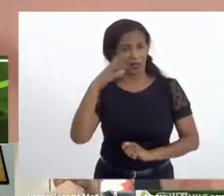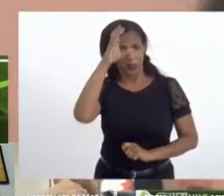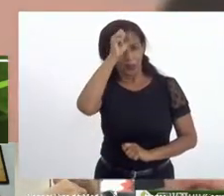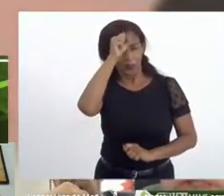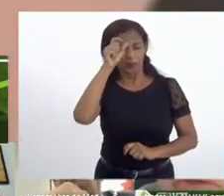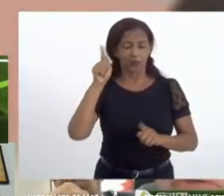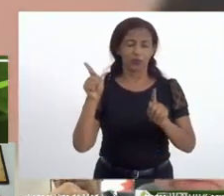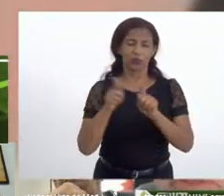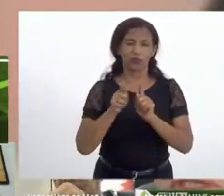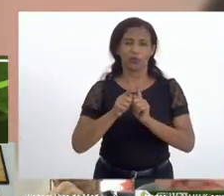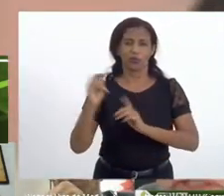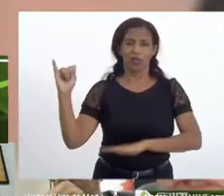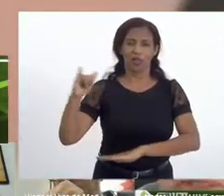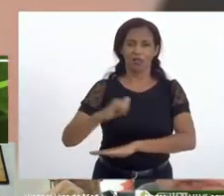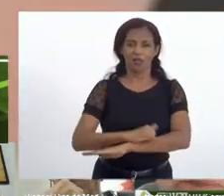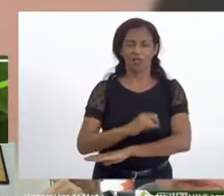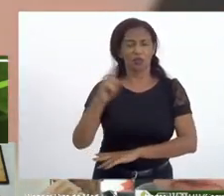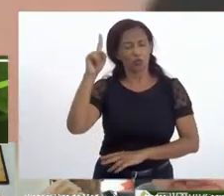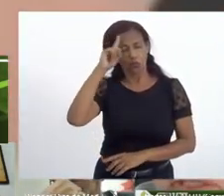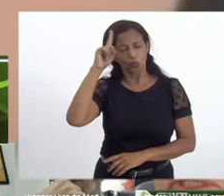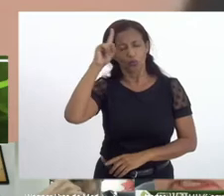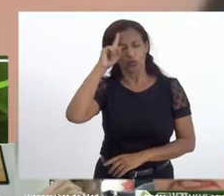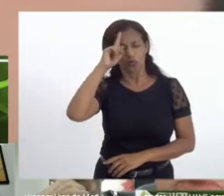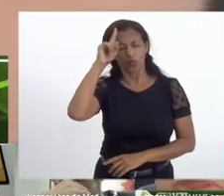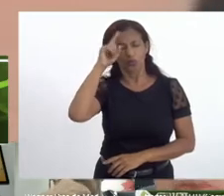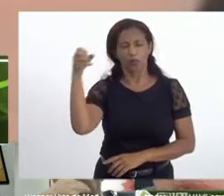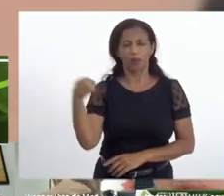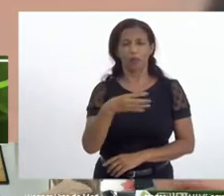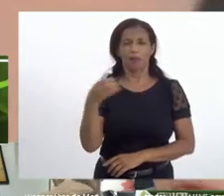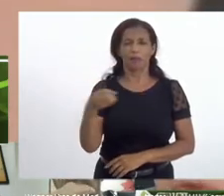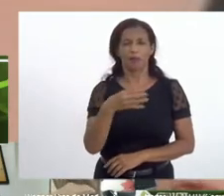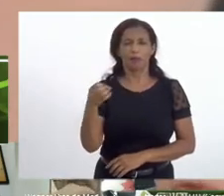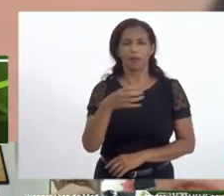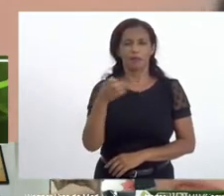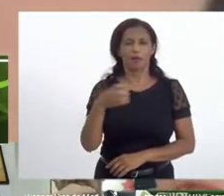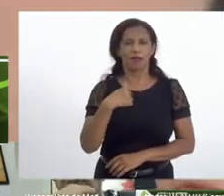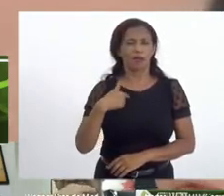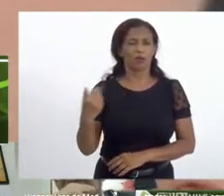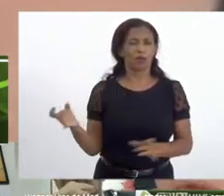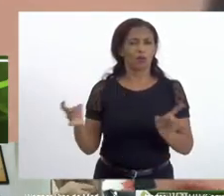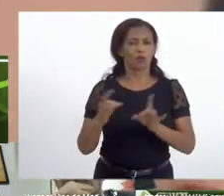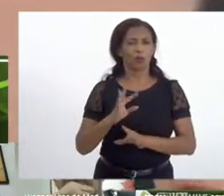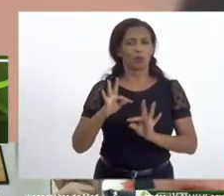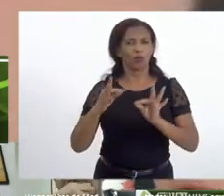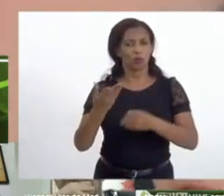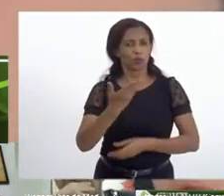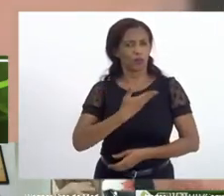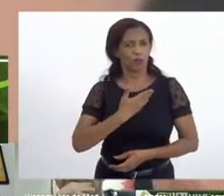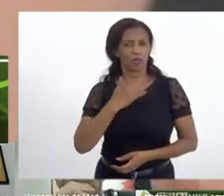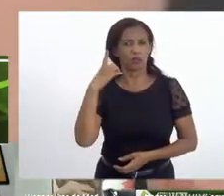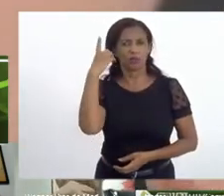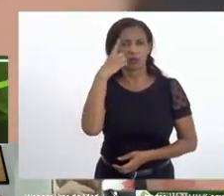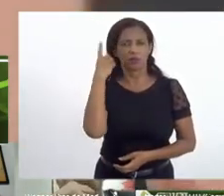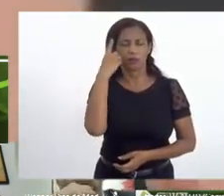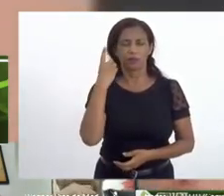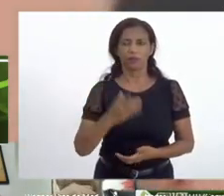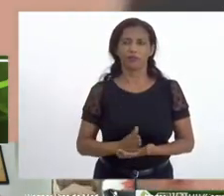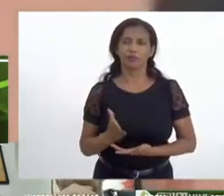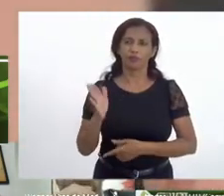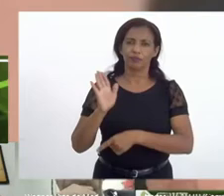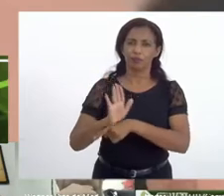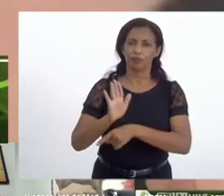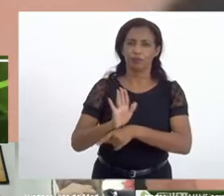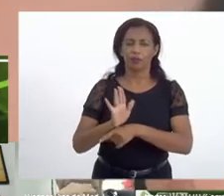dia. Aviação é uma coisa que a gente aprende todo dia. Estou à disposição de todos os amigos e dos senhores deputados para